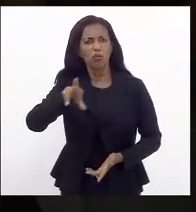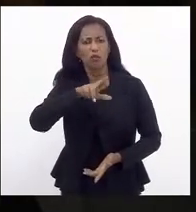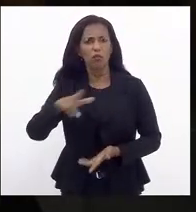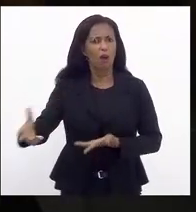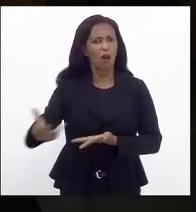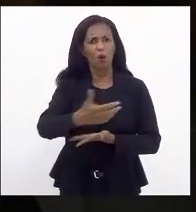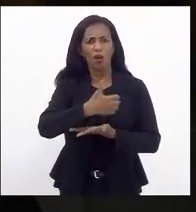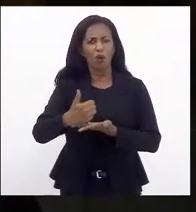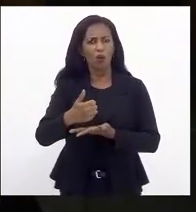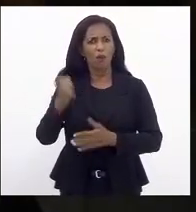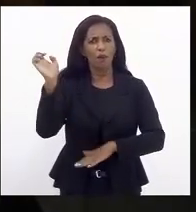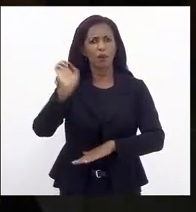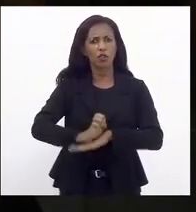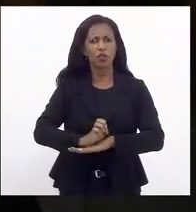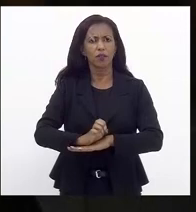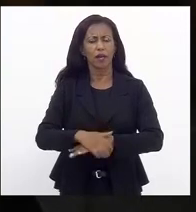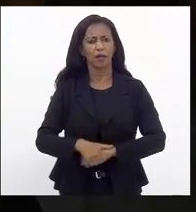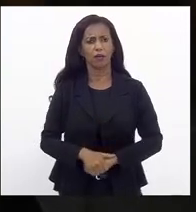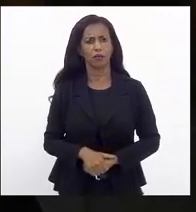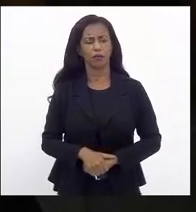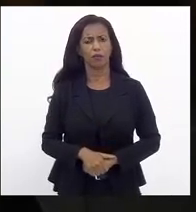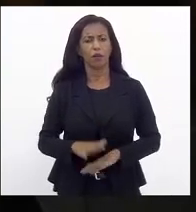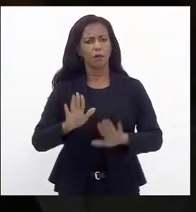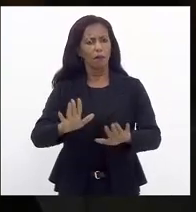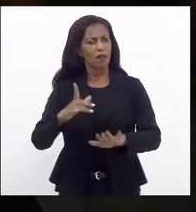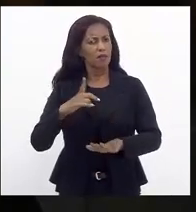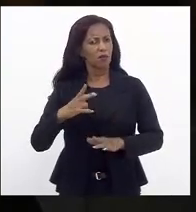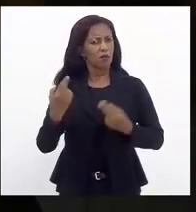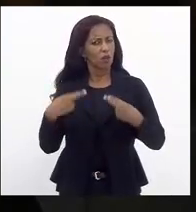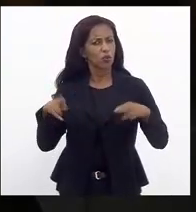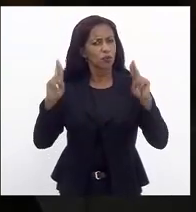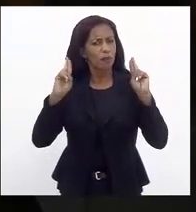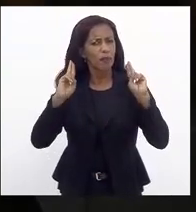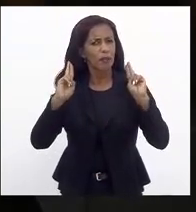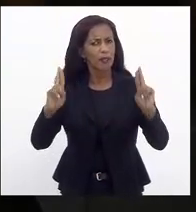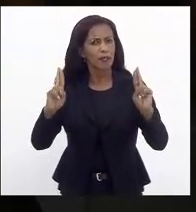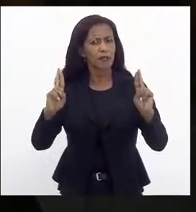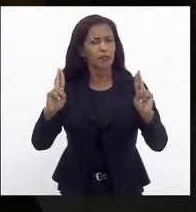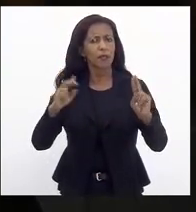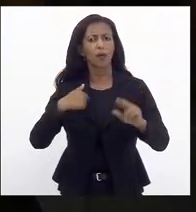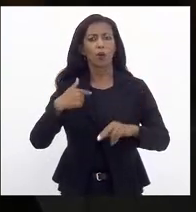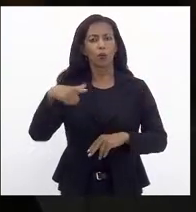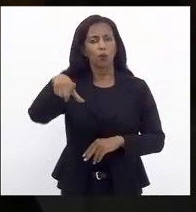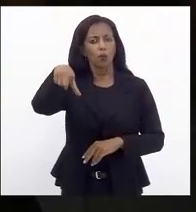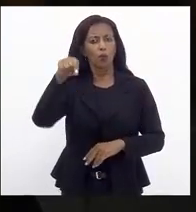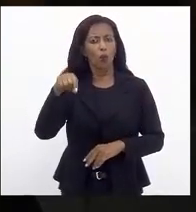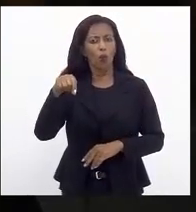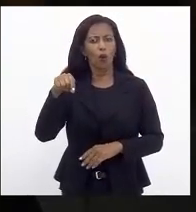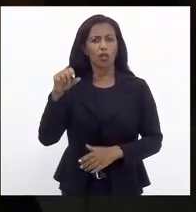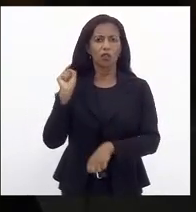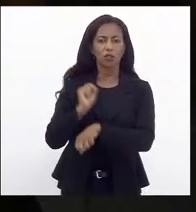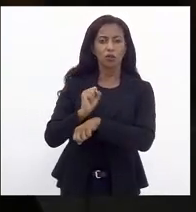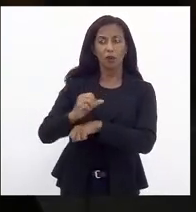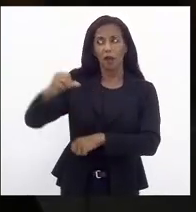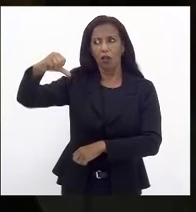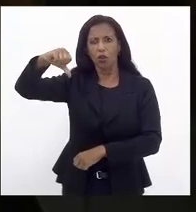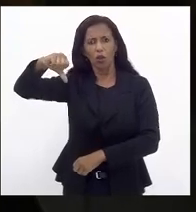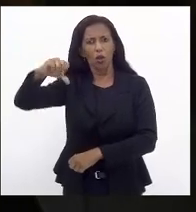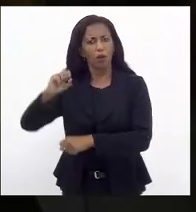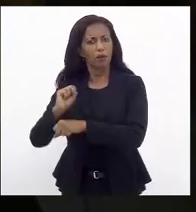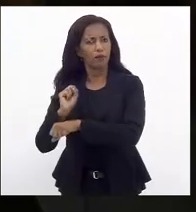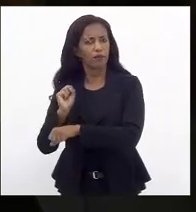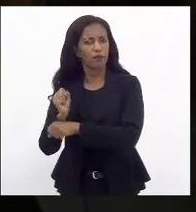recupera o estado mas eu tenho esperança quando eu escolho e morreu daqui a 9